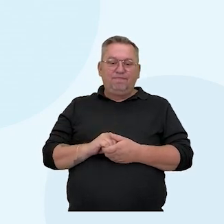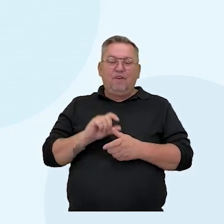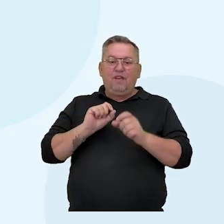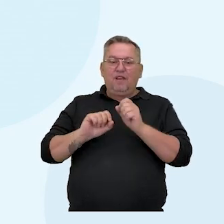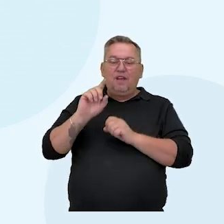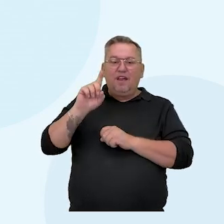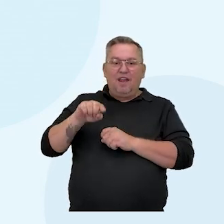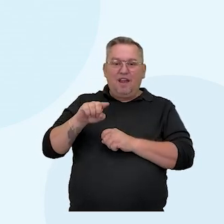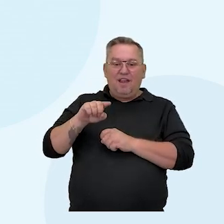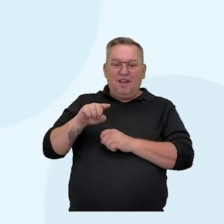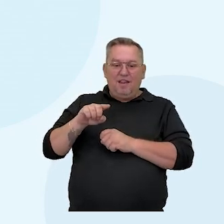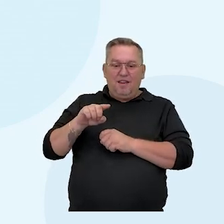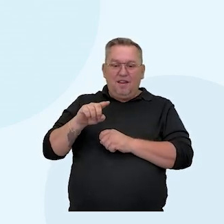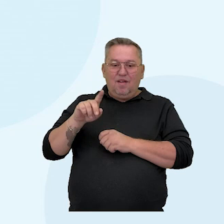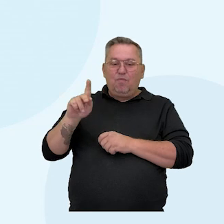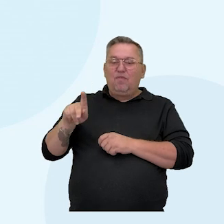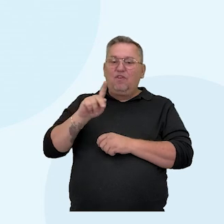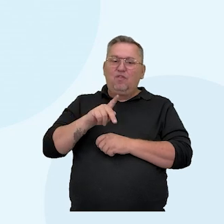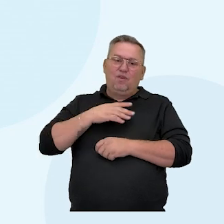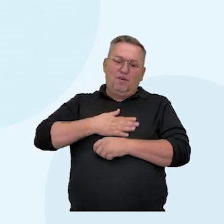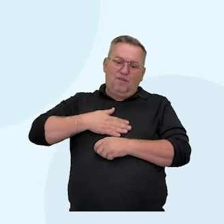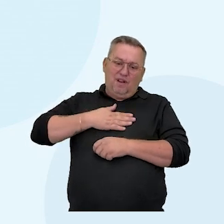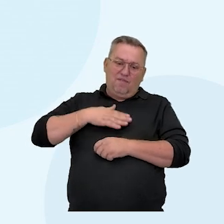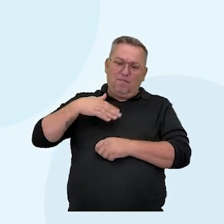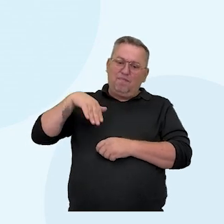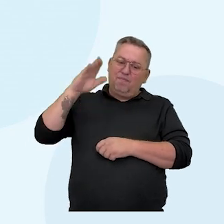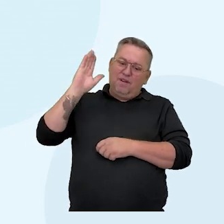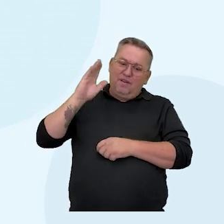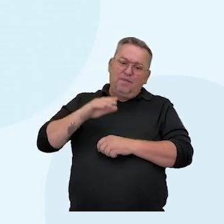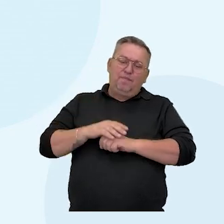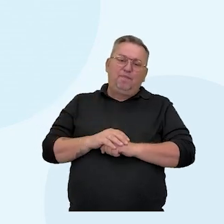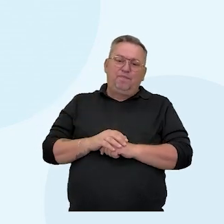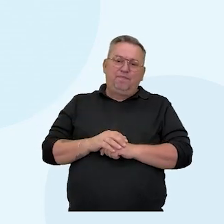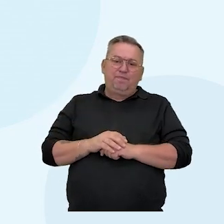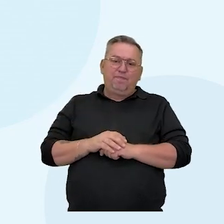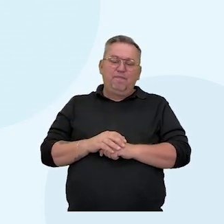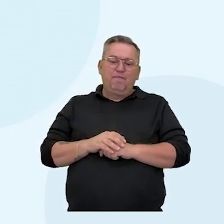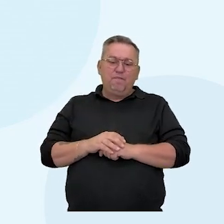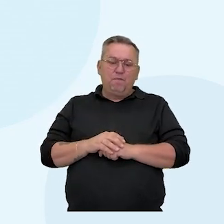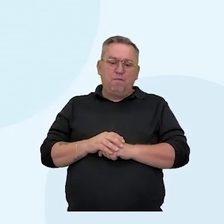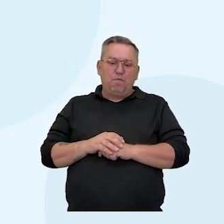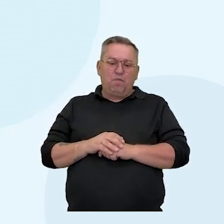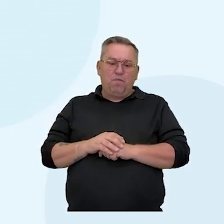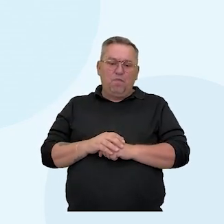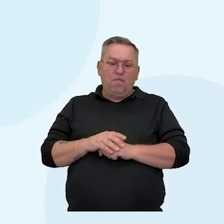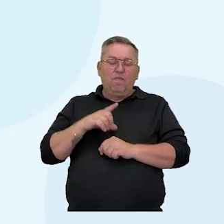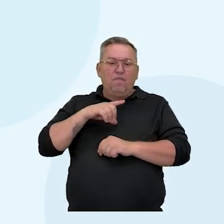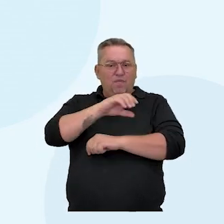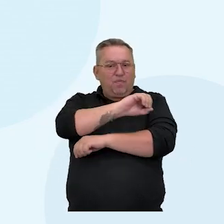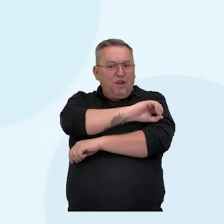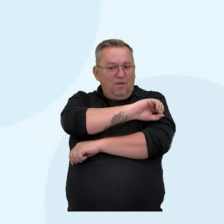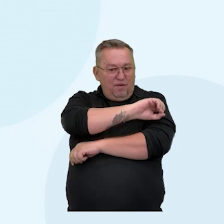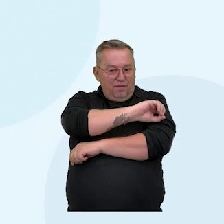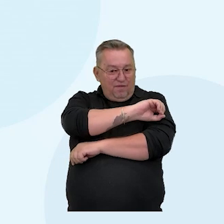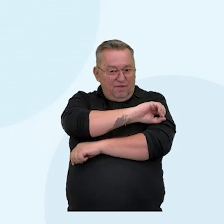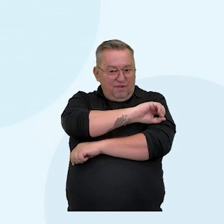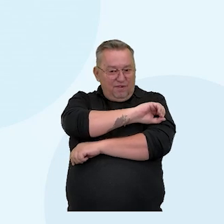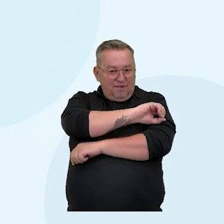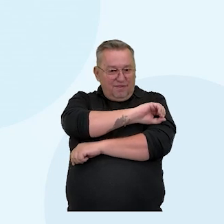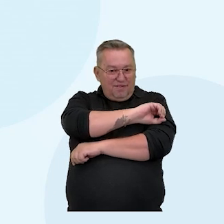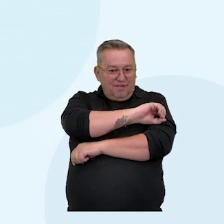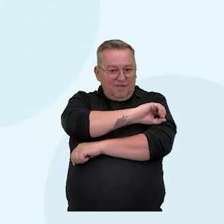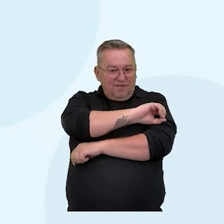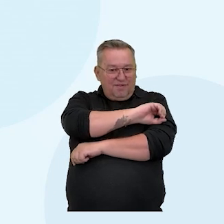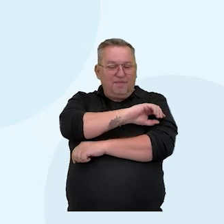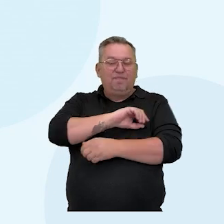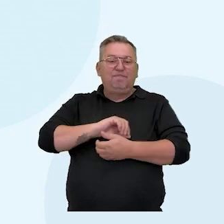era o seu... O que é teacher? Professor. Quem era o seu professor, professora favorita no jardim de infância? Kindergarten. Quem é o